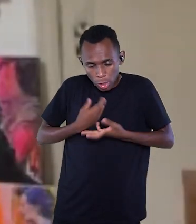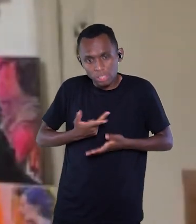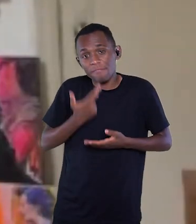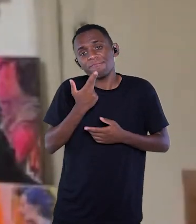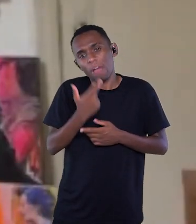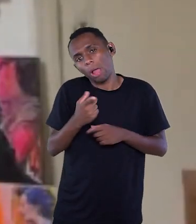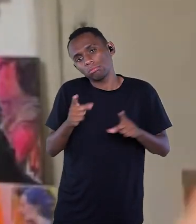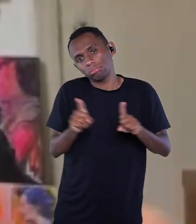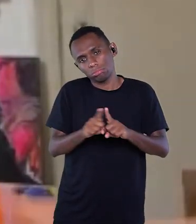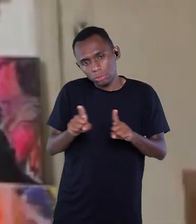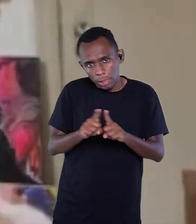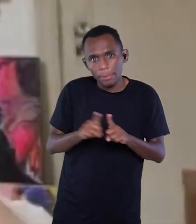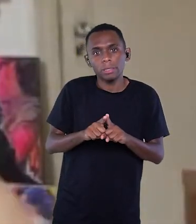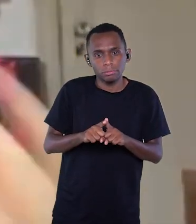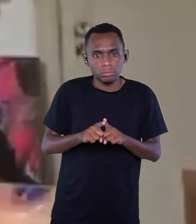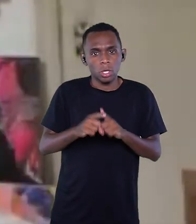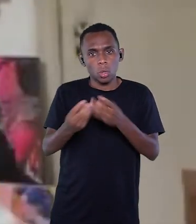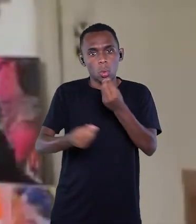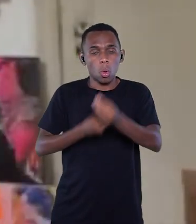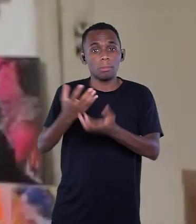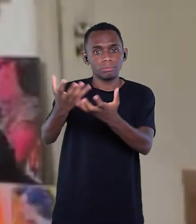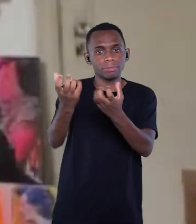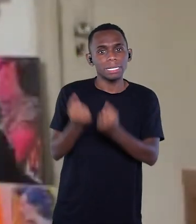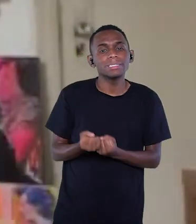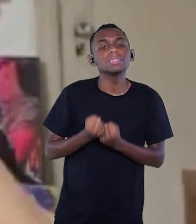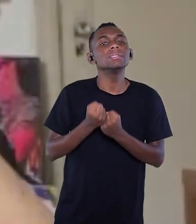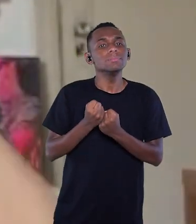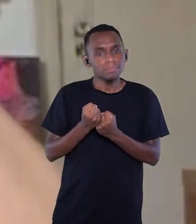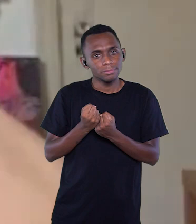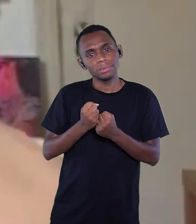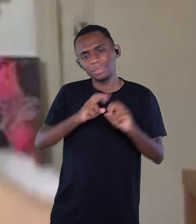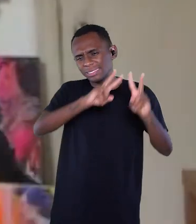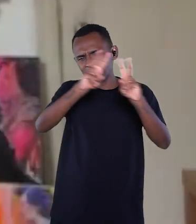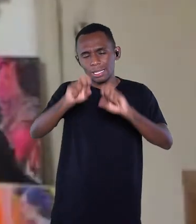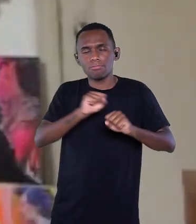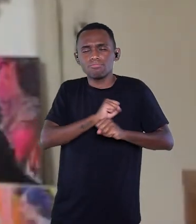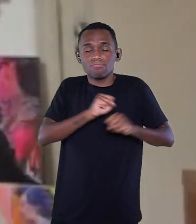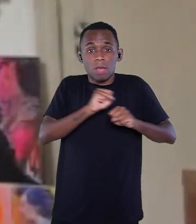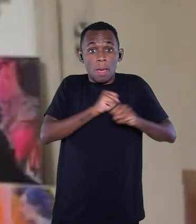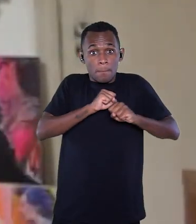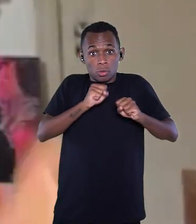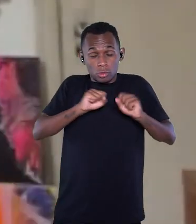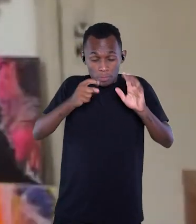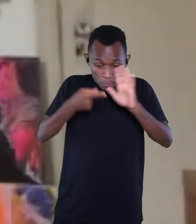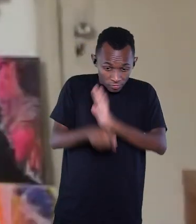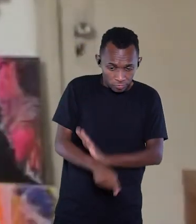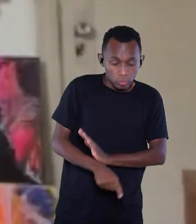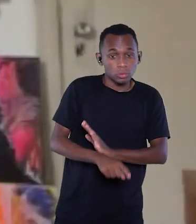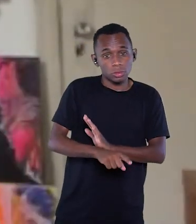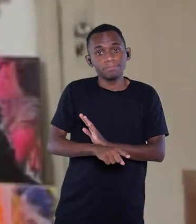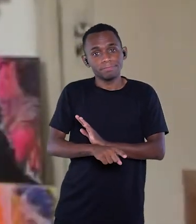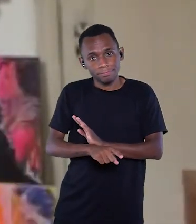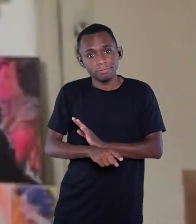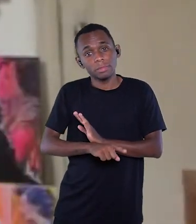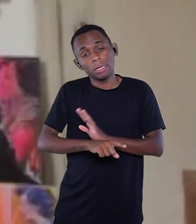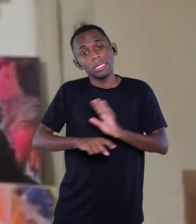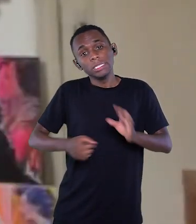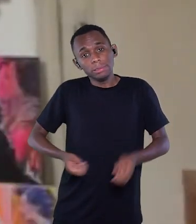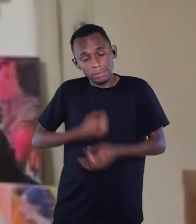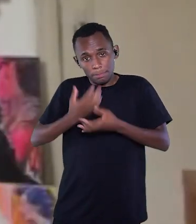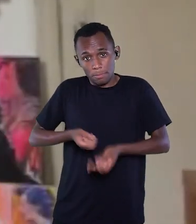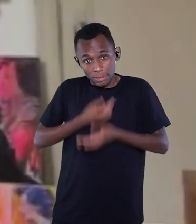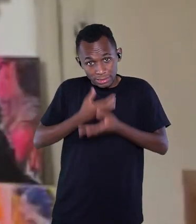com relação à ficção, né? Você vê romance, coisas com muito fôlego. No caso da literatura, da